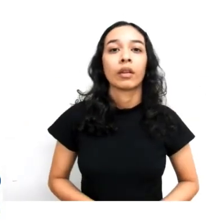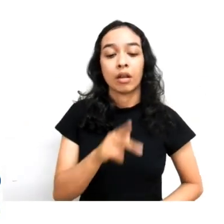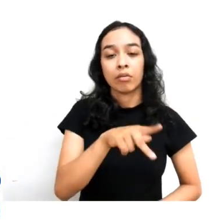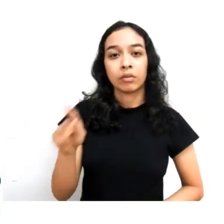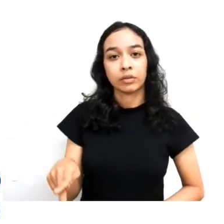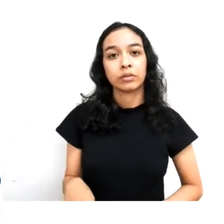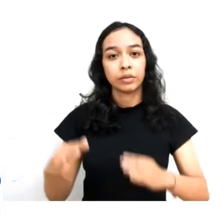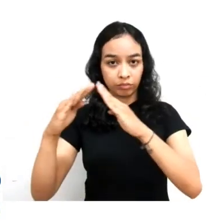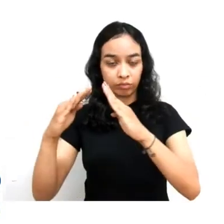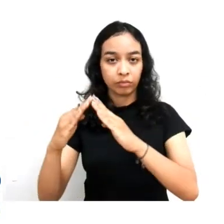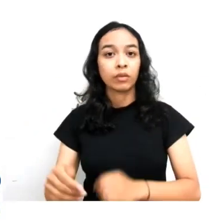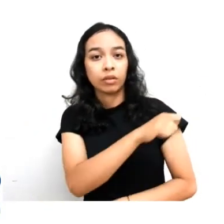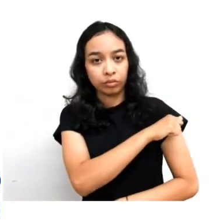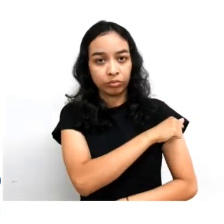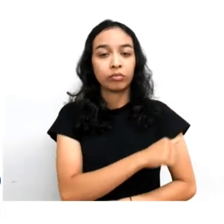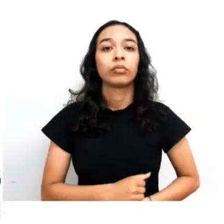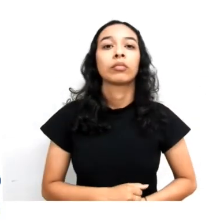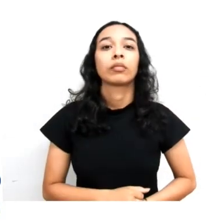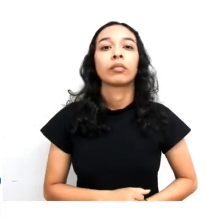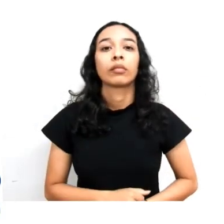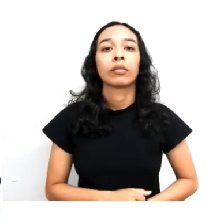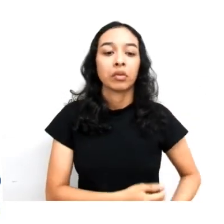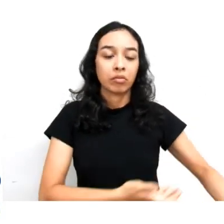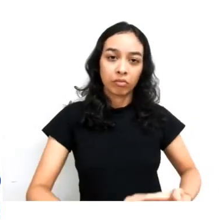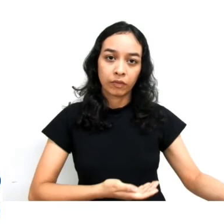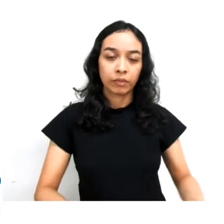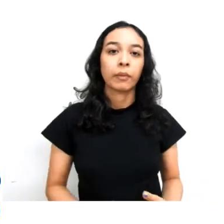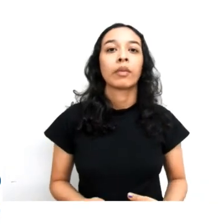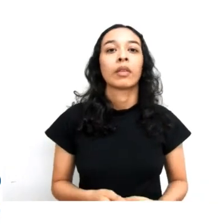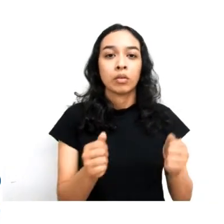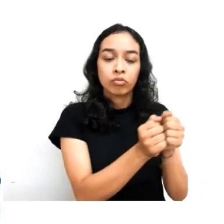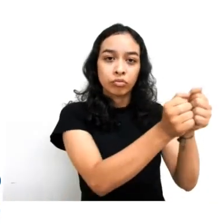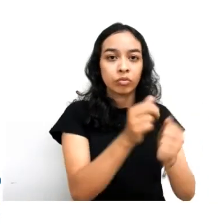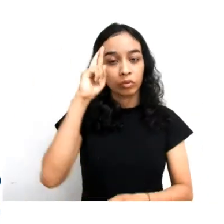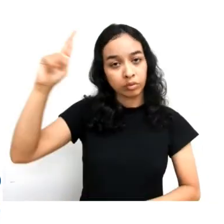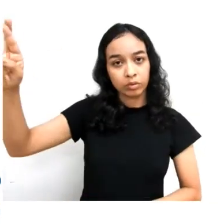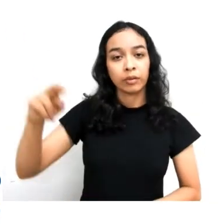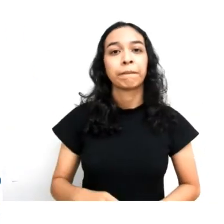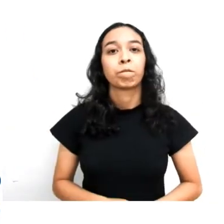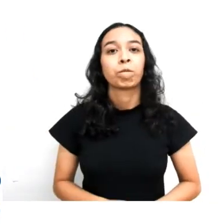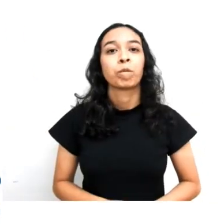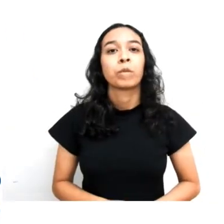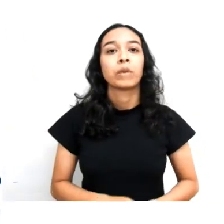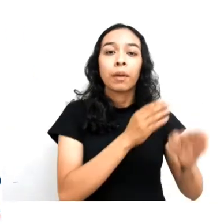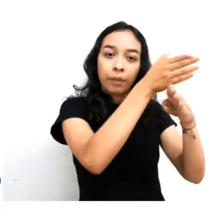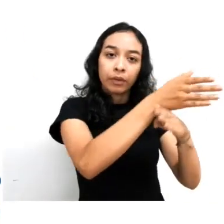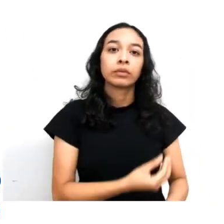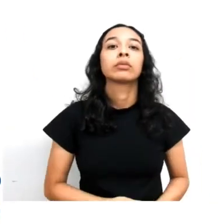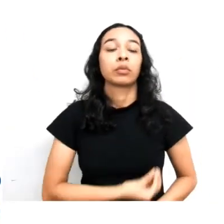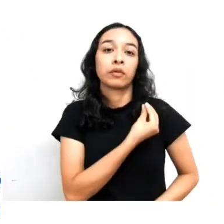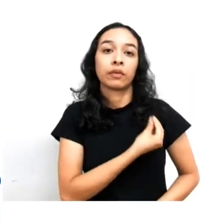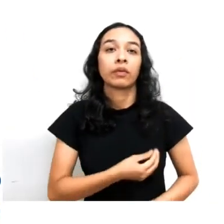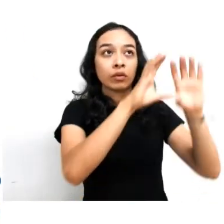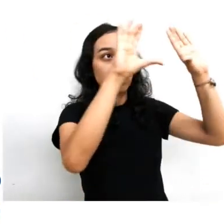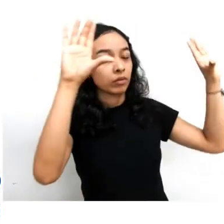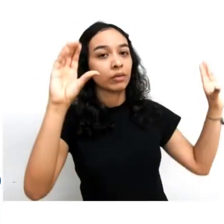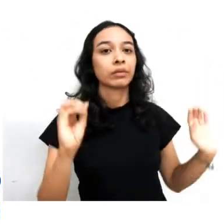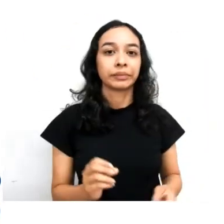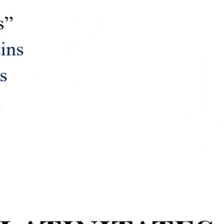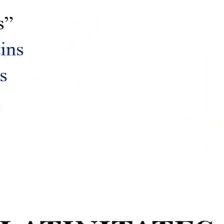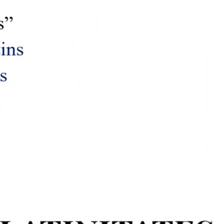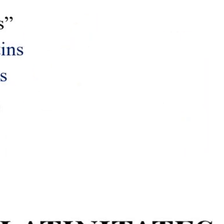significam: a professora está na casa da aluna, o servo anda com o Senhor e habitas no